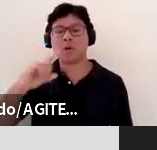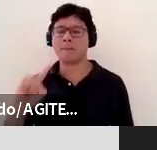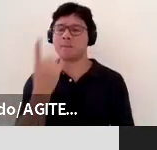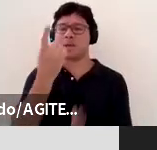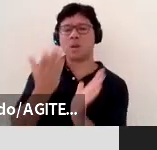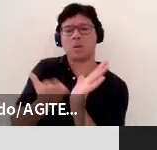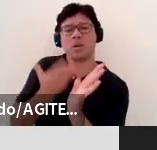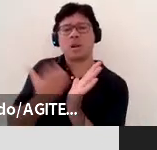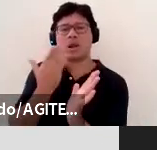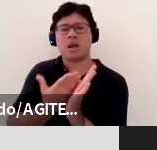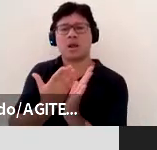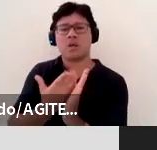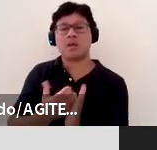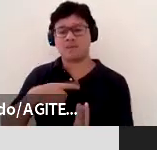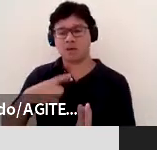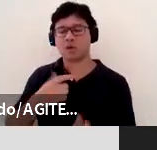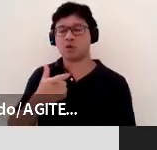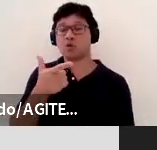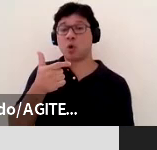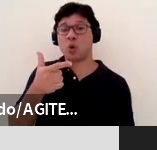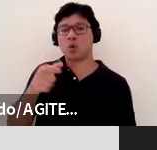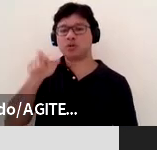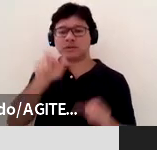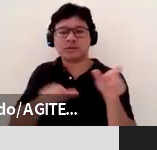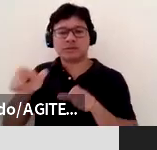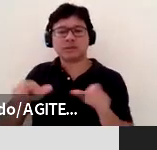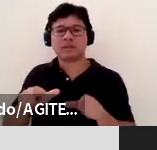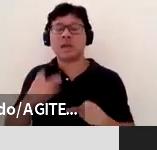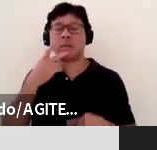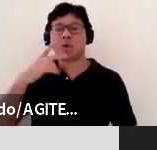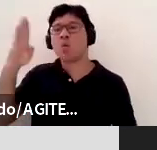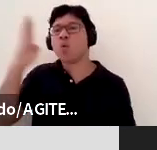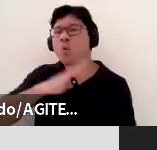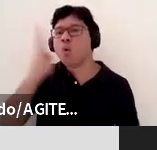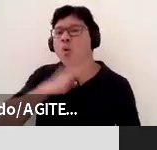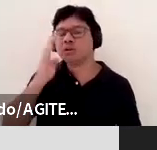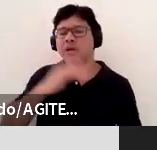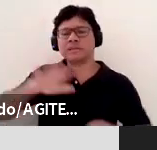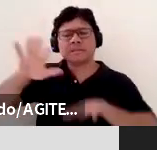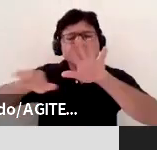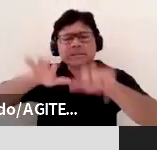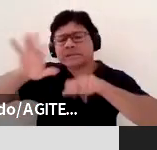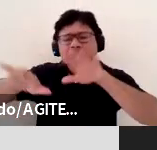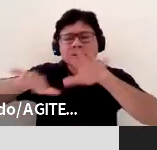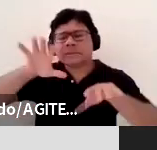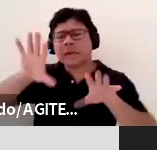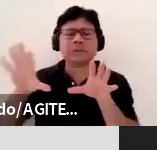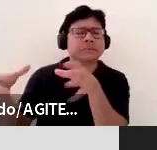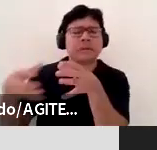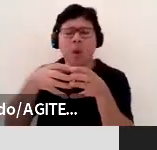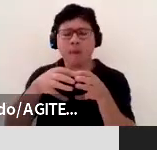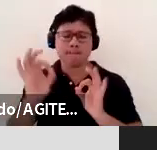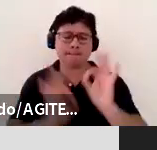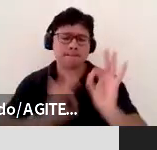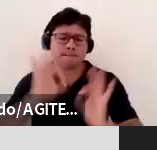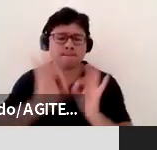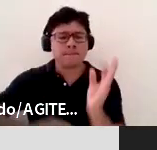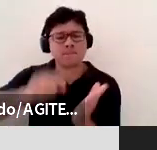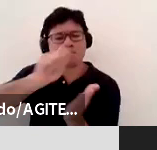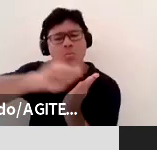fizemos a 12 mãos, né? Um desses livros que tinha muita urgência, a gente se reuniu com mais dois outros colegas e fizemos